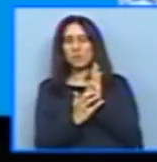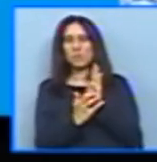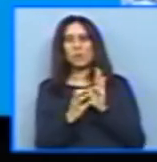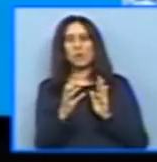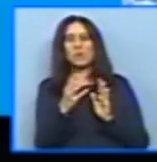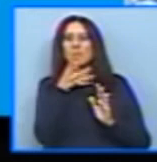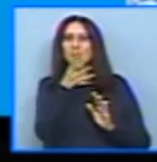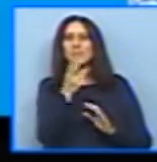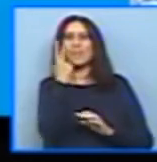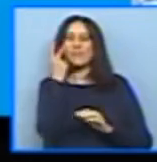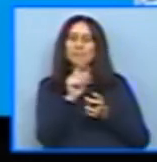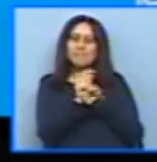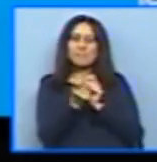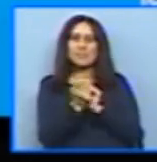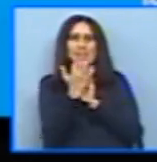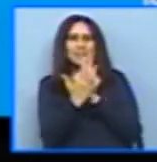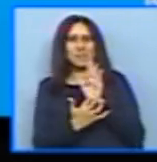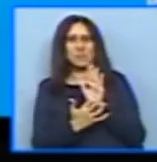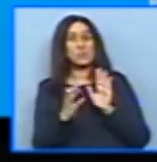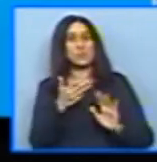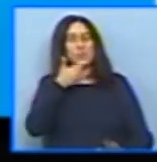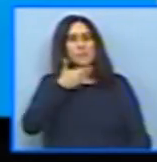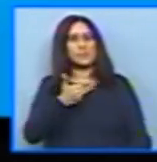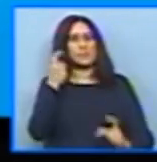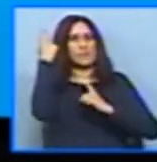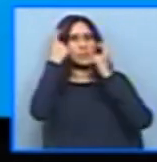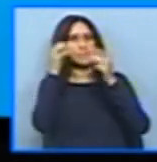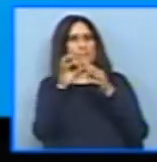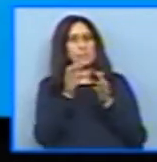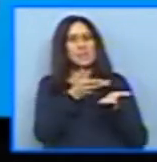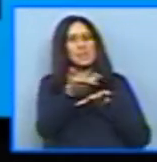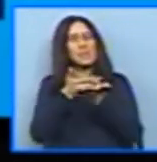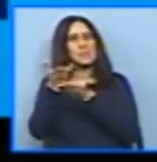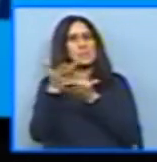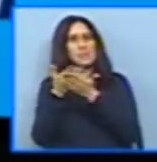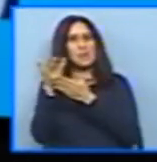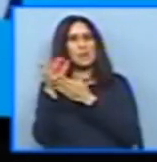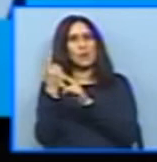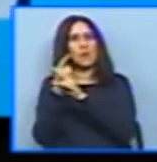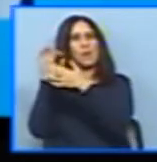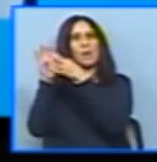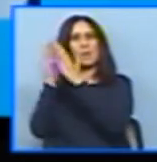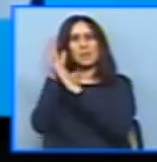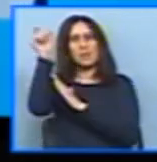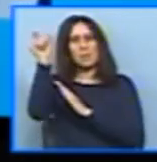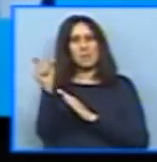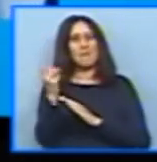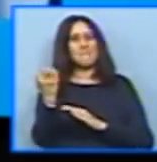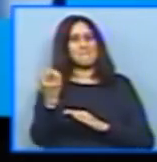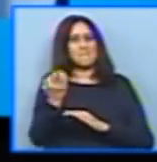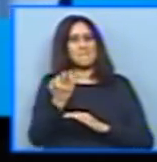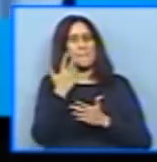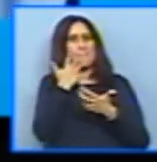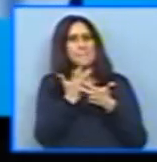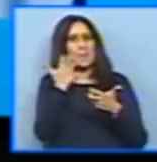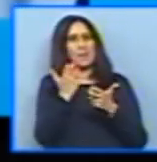que se torna texto, ou seja, uma experiência de reflexão acerca de uma relação e de uma comunhão com Deus, que vai sendo